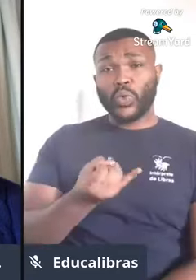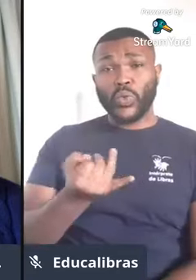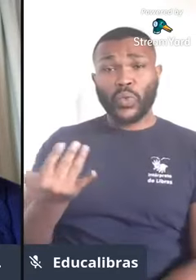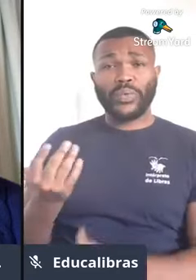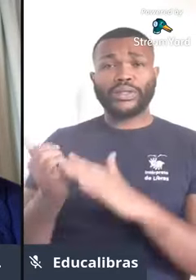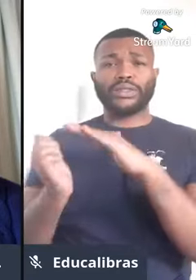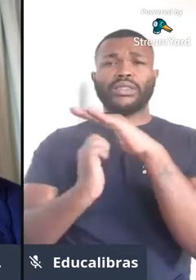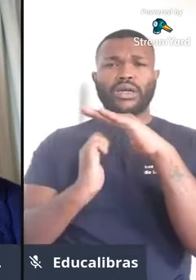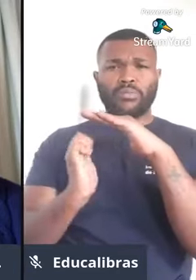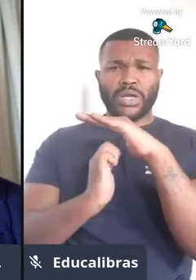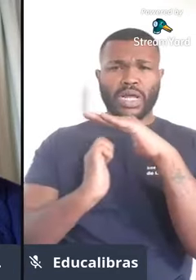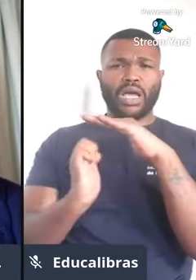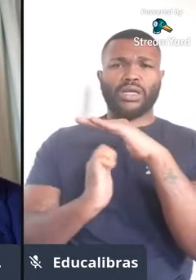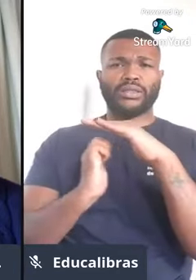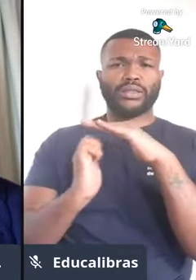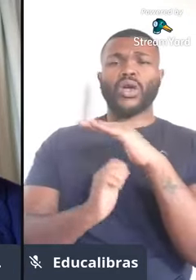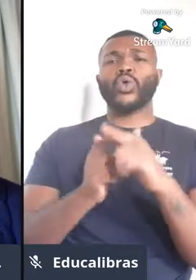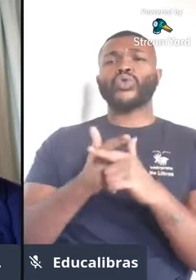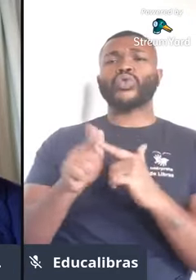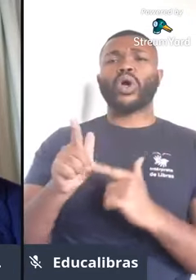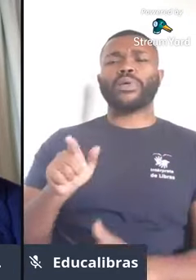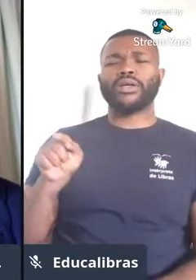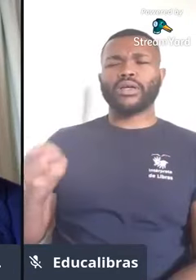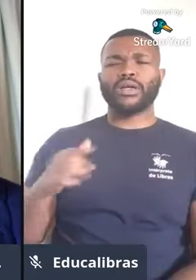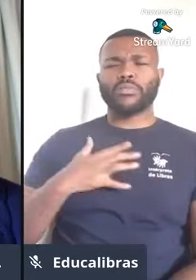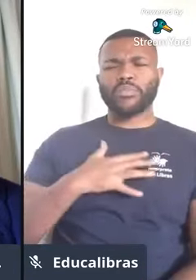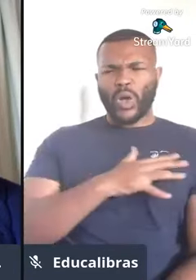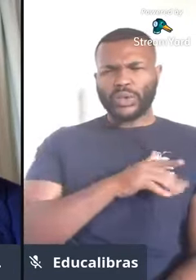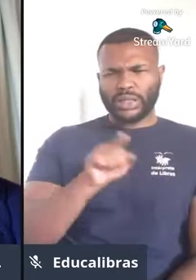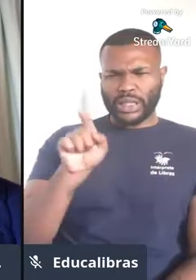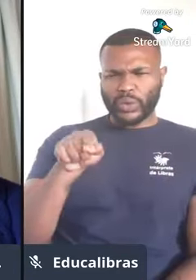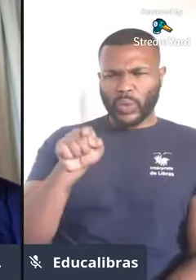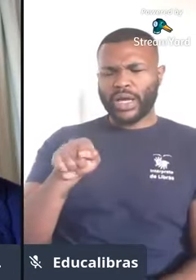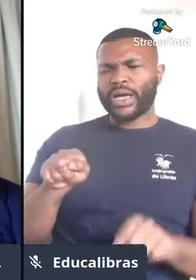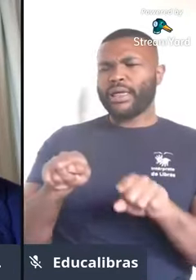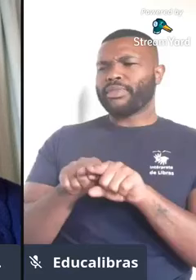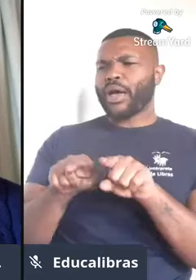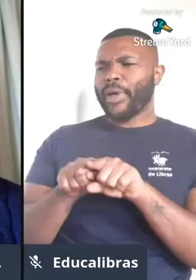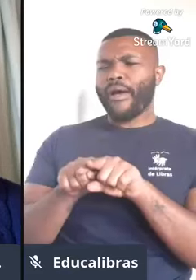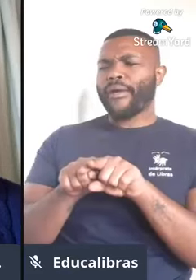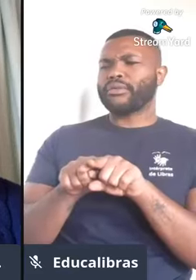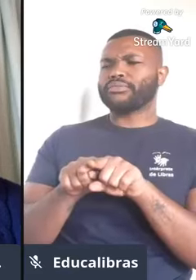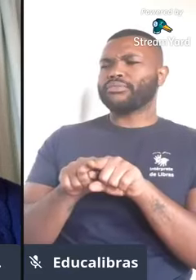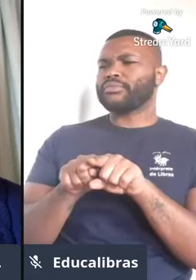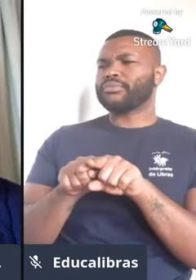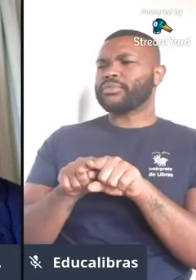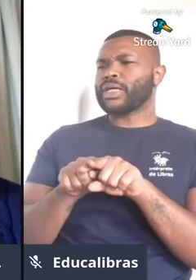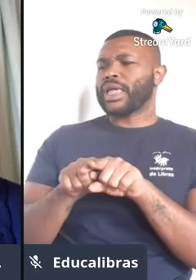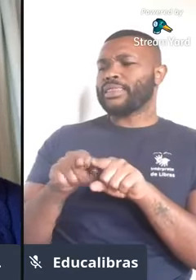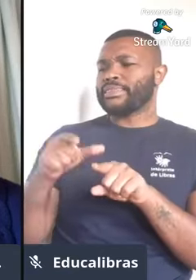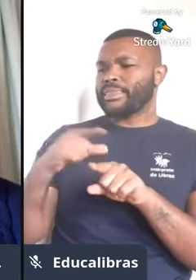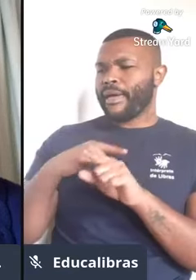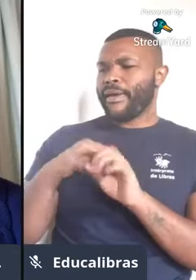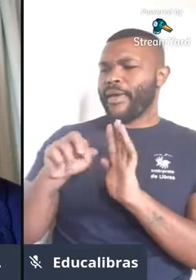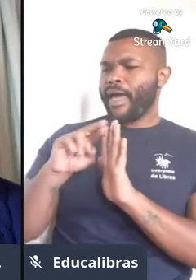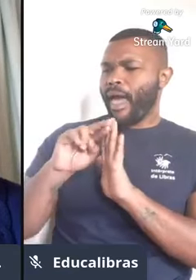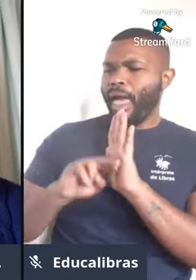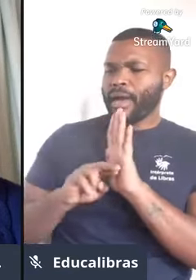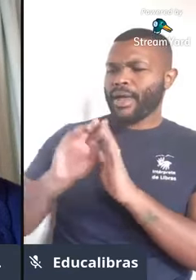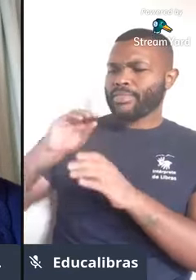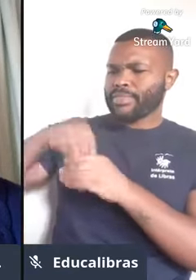à questão do próprio preconceito e a questão de terem processos internos de contratação que